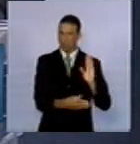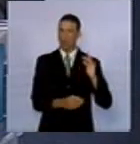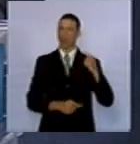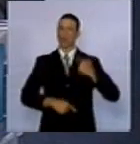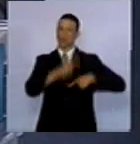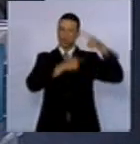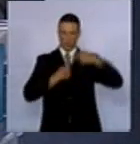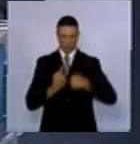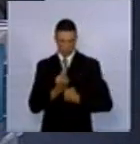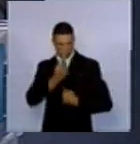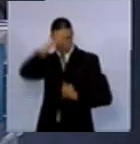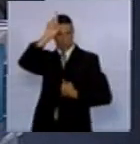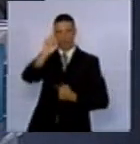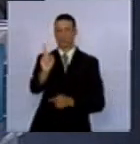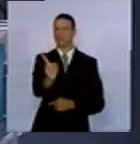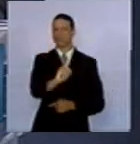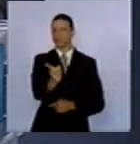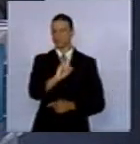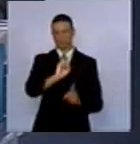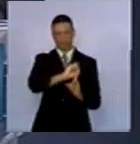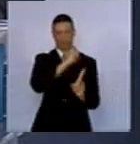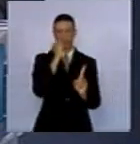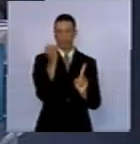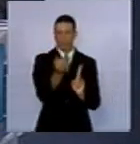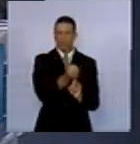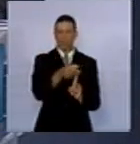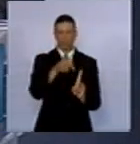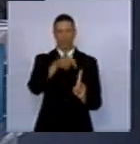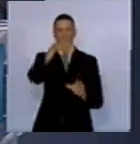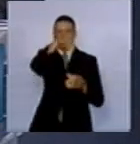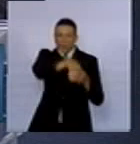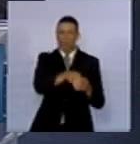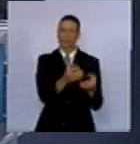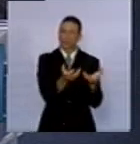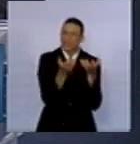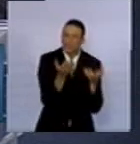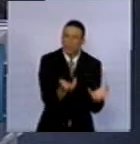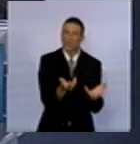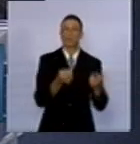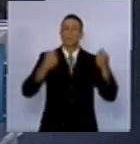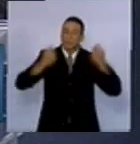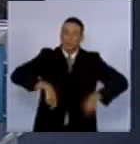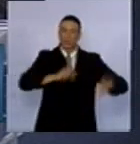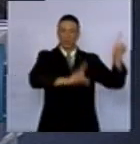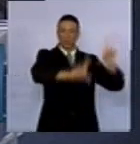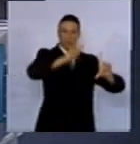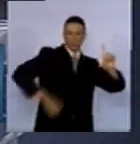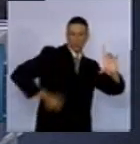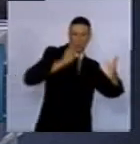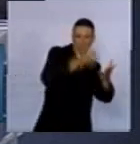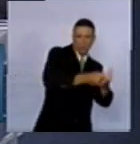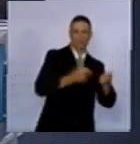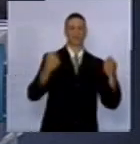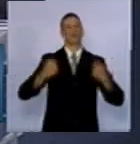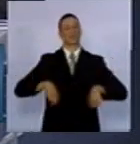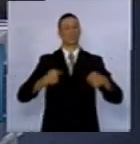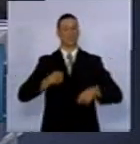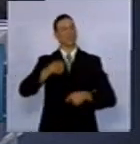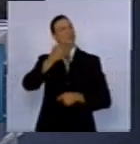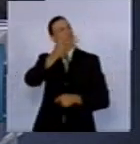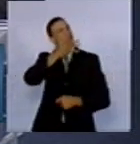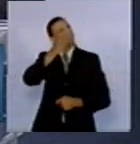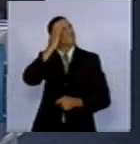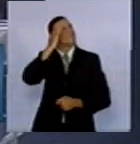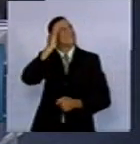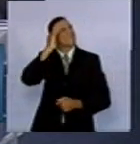estamos inventando a roda a sociedade brasileira quer precisa consumir serviço e eu entendo que